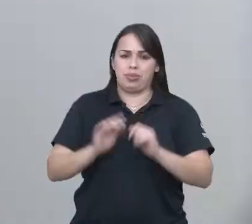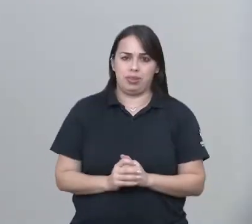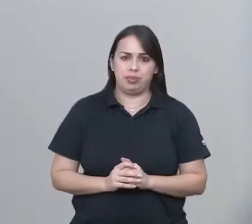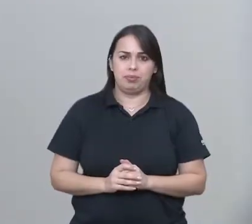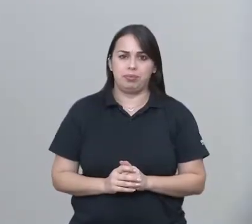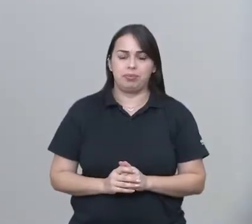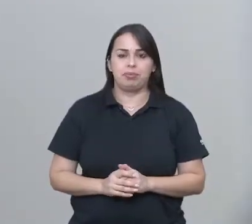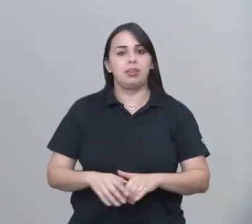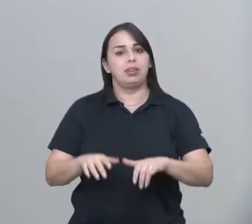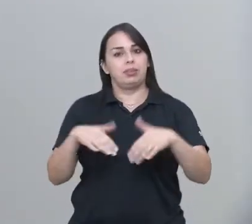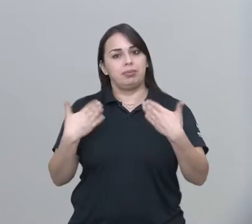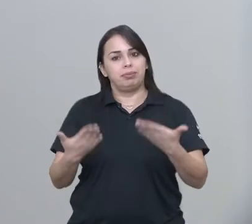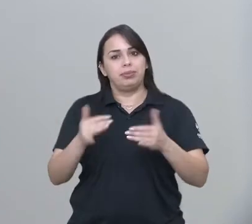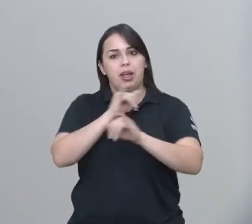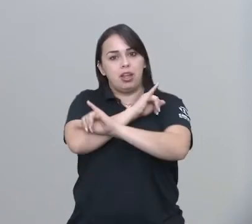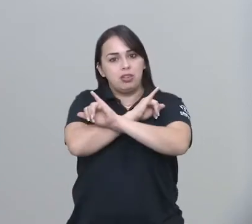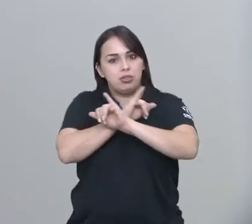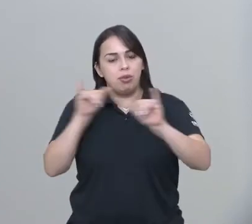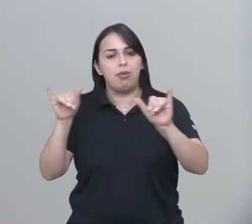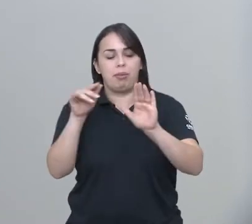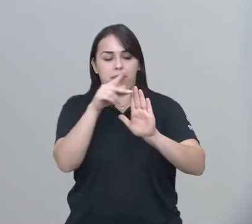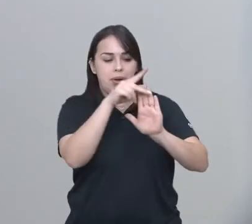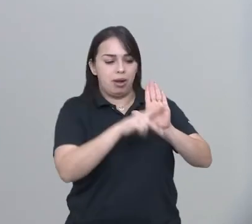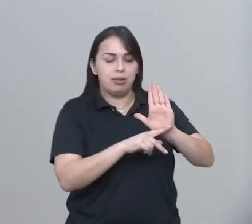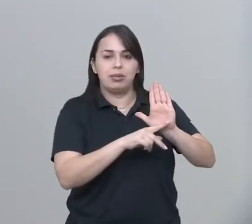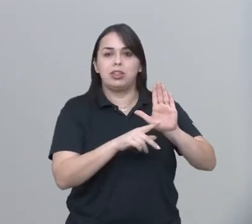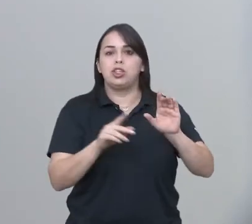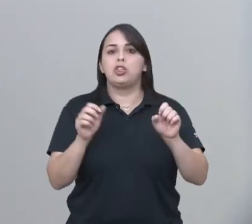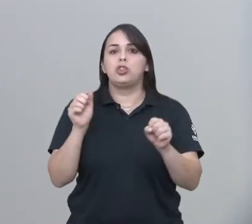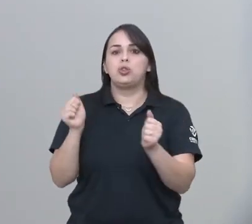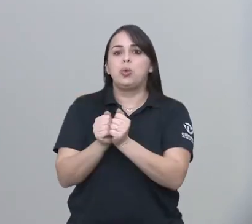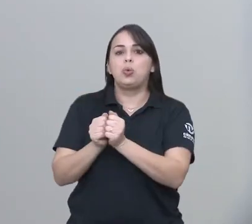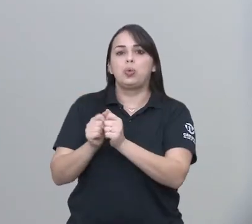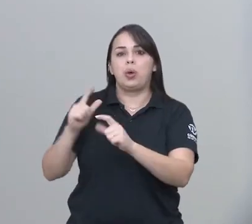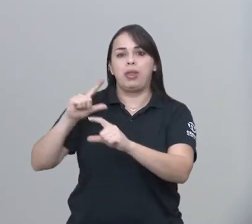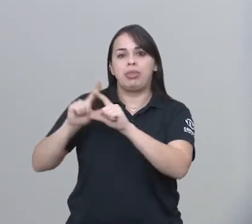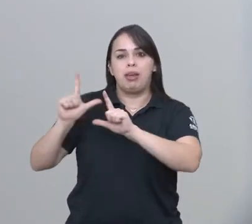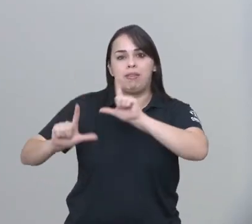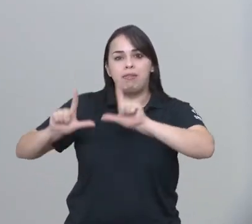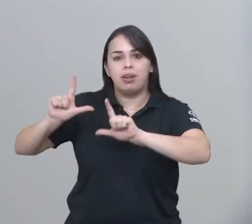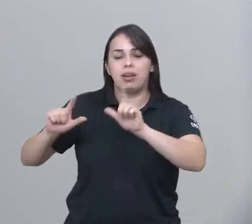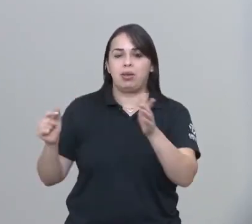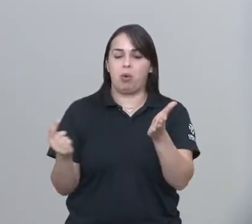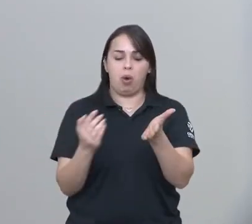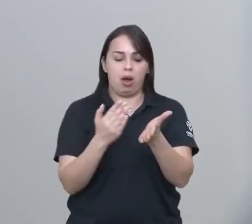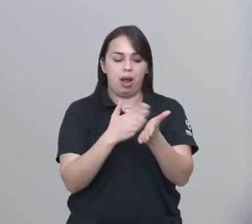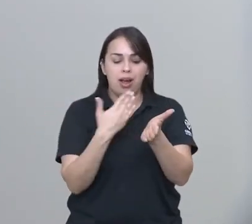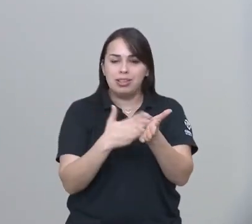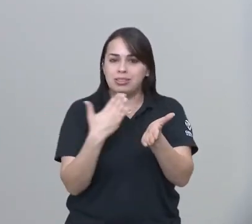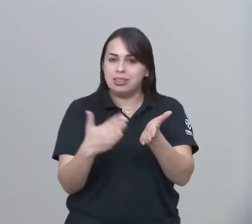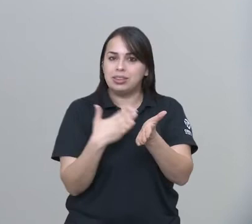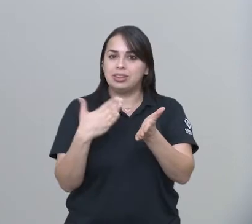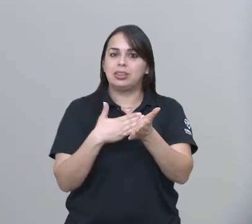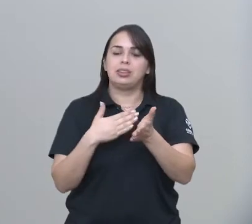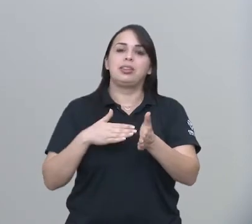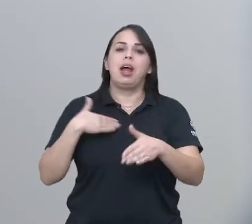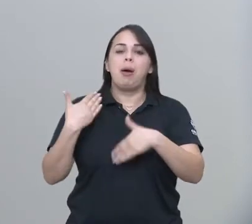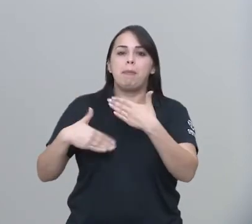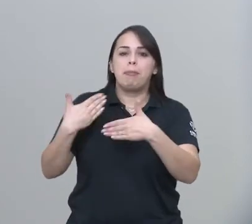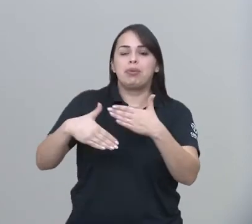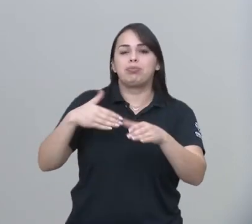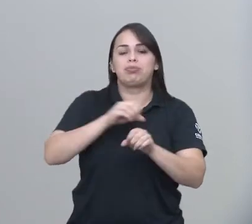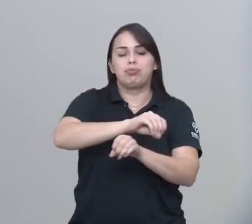discussão. Através de divulgação, com projetos com a TV Câmara, com cartilhas, com